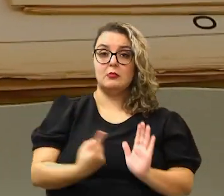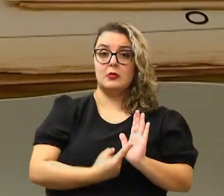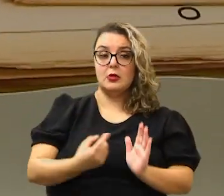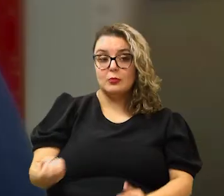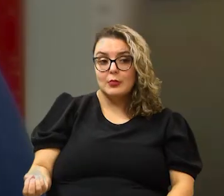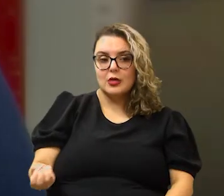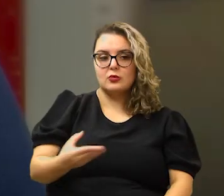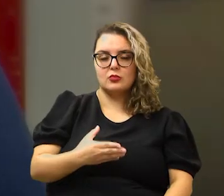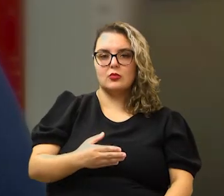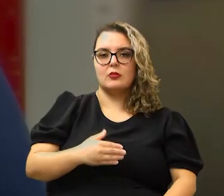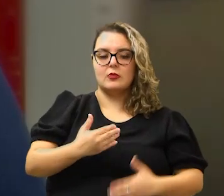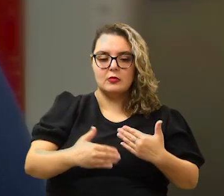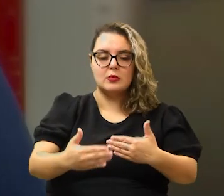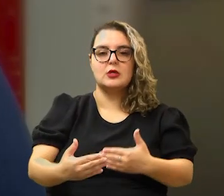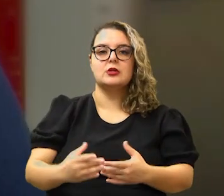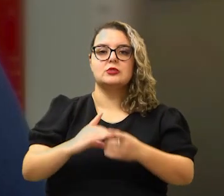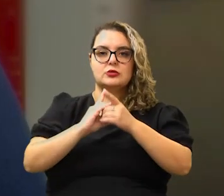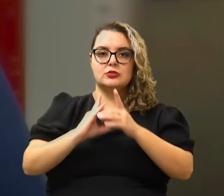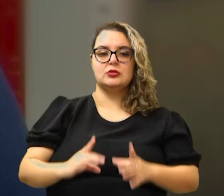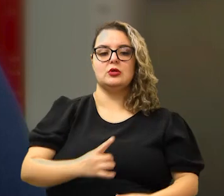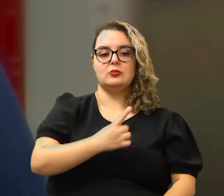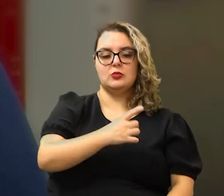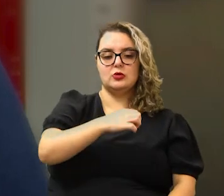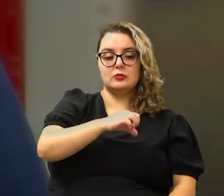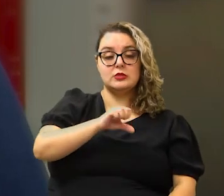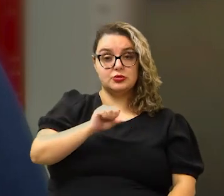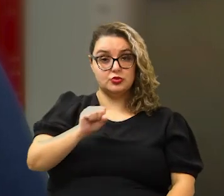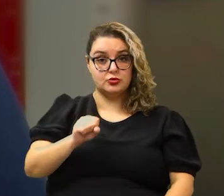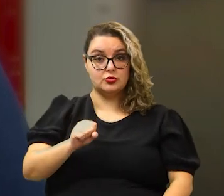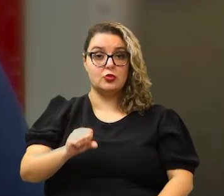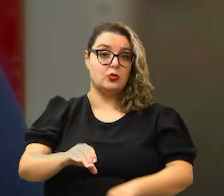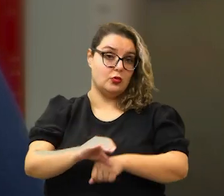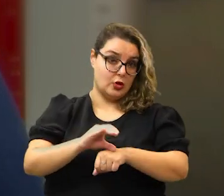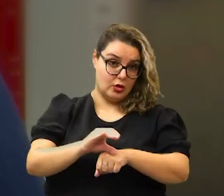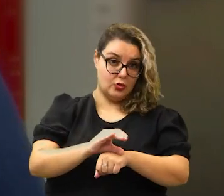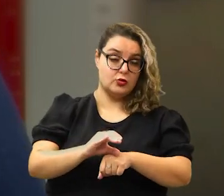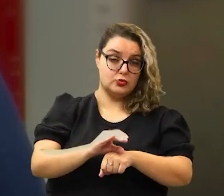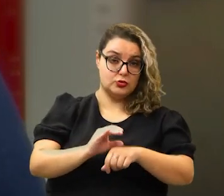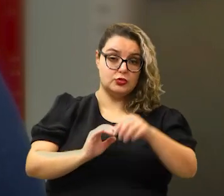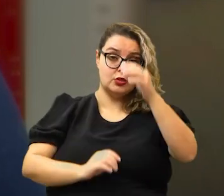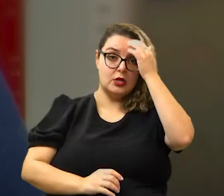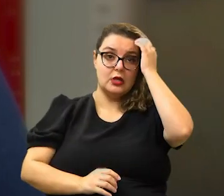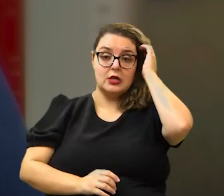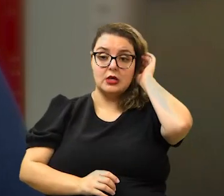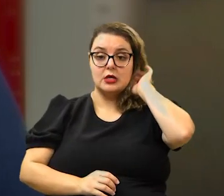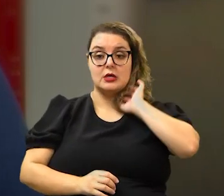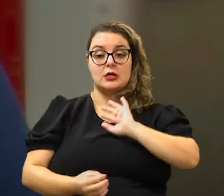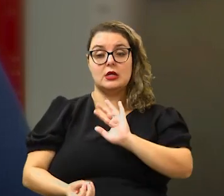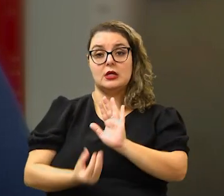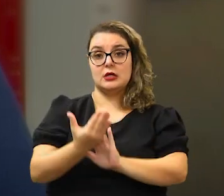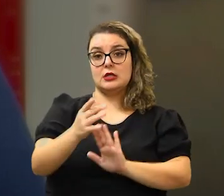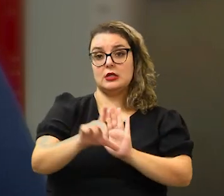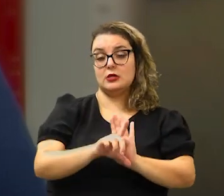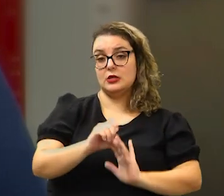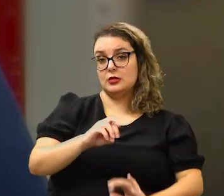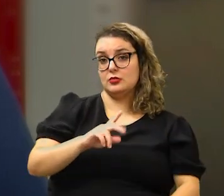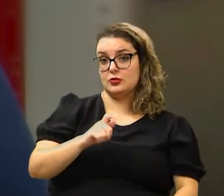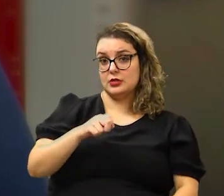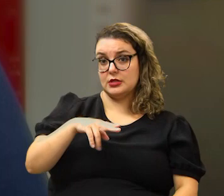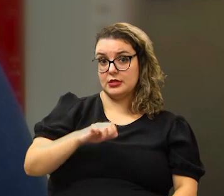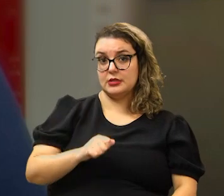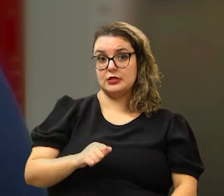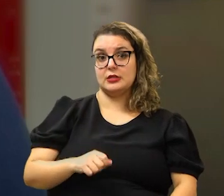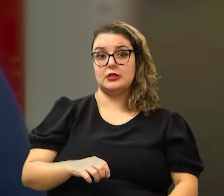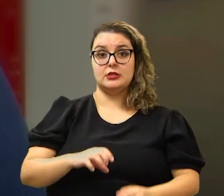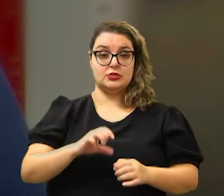participar. Então, em 1989 começa a se organizar e logo no início já se coloca a população